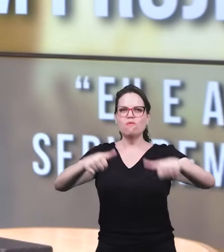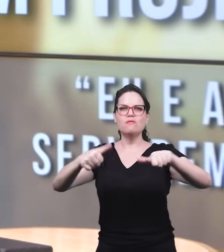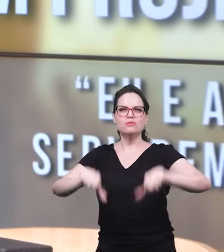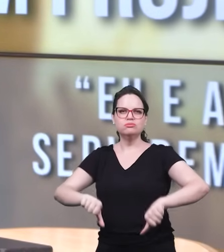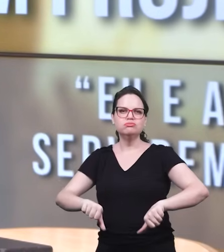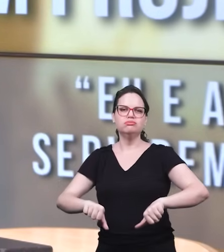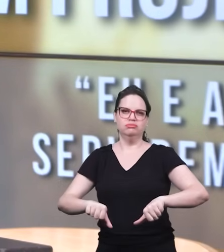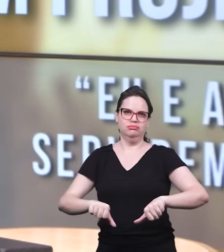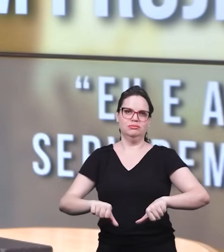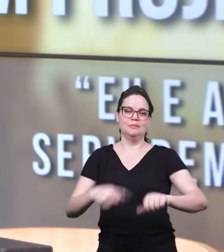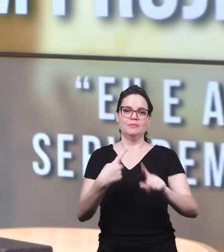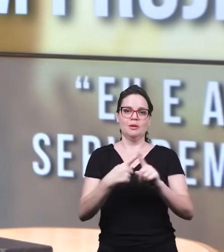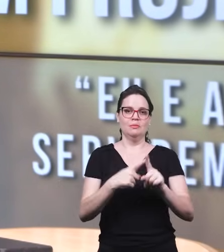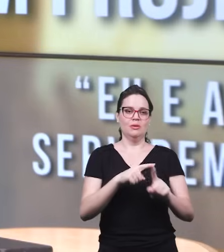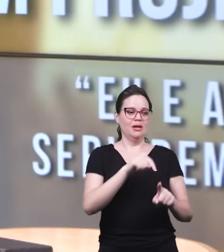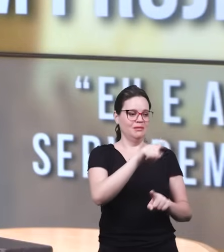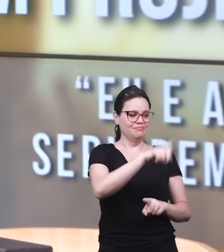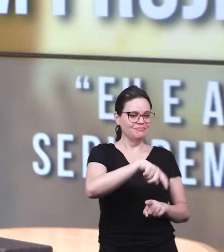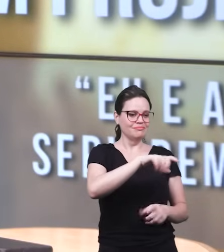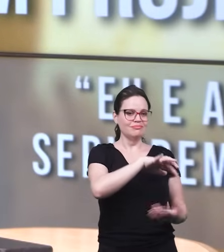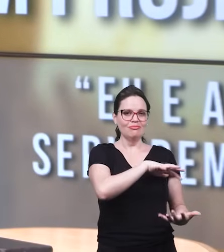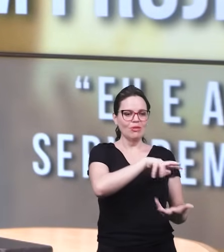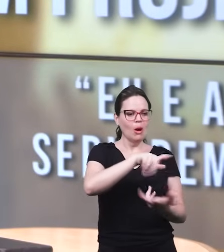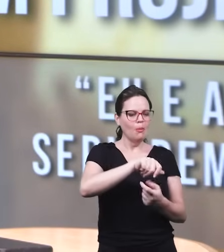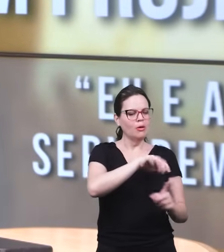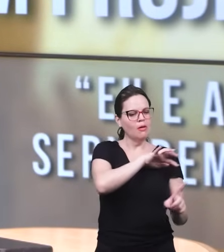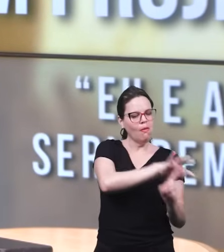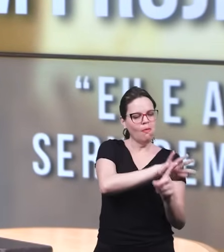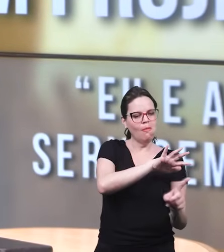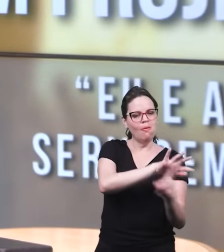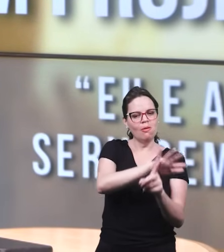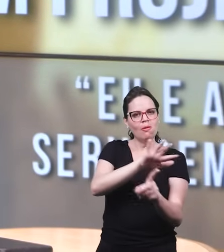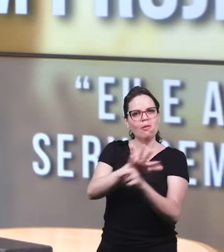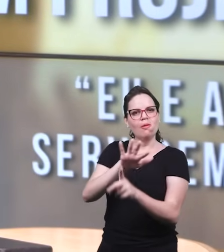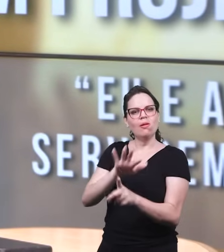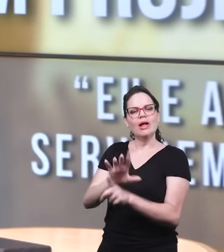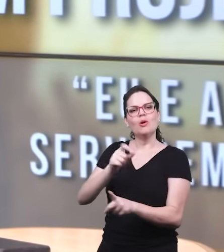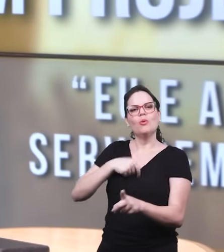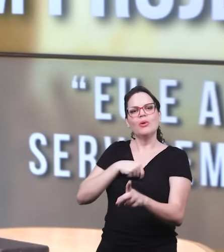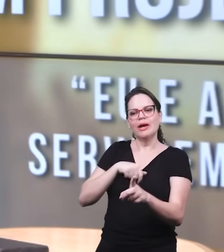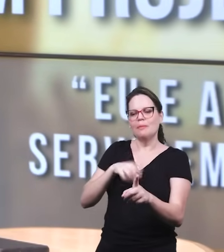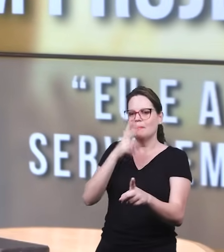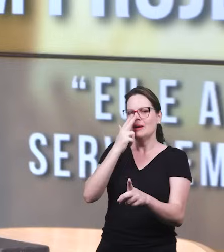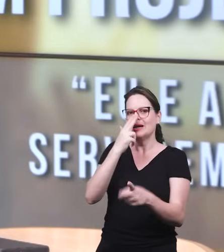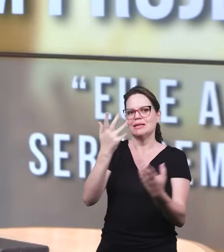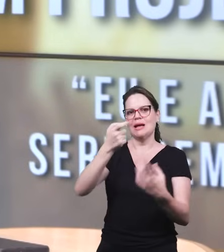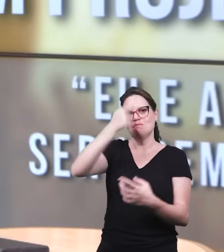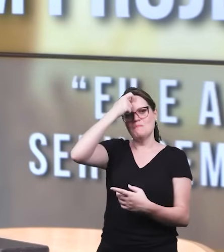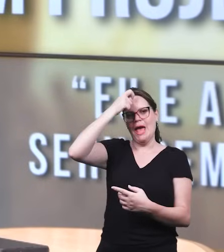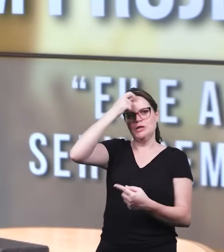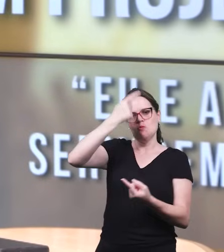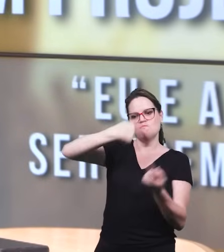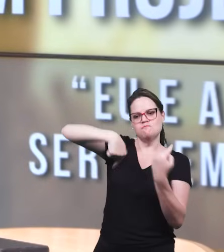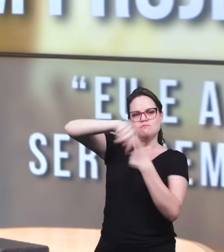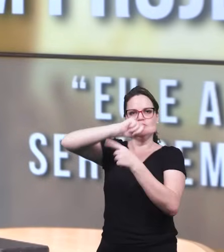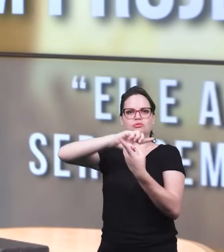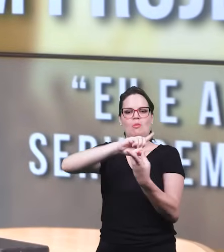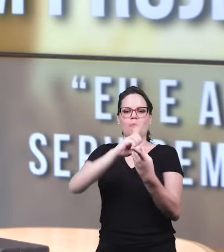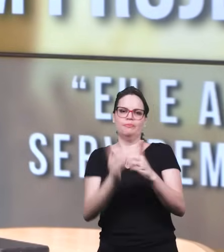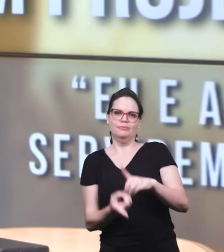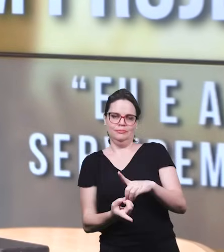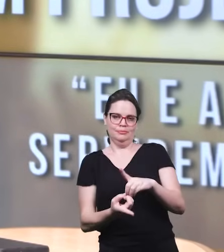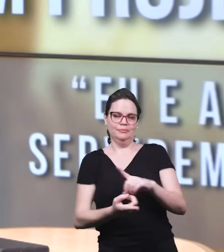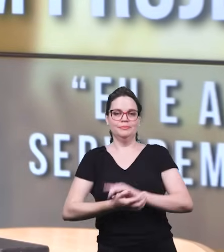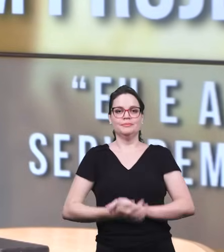procura sempre formatar a mente das crianças. E para nós que somos servos do Senhor, quando